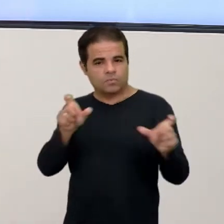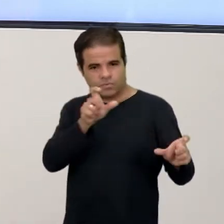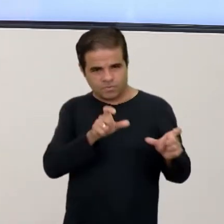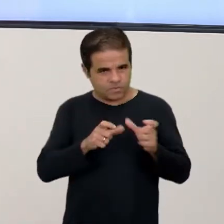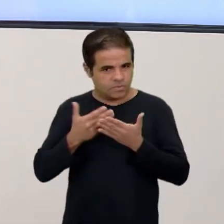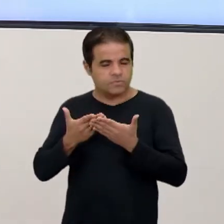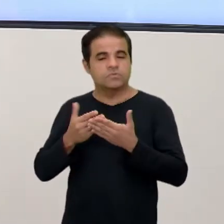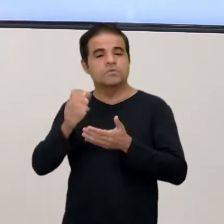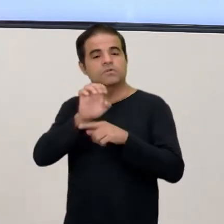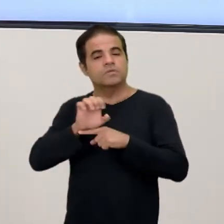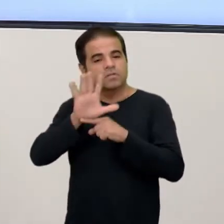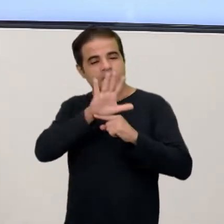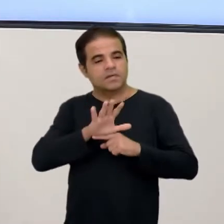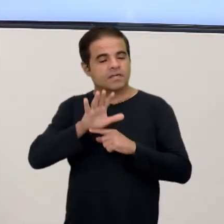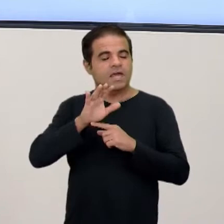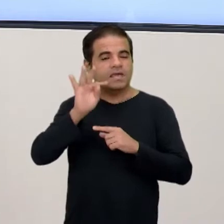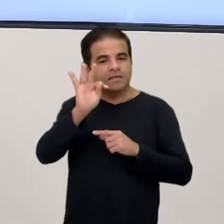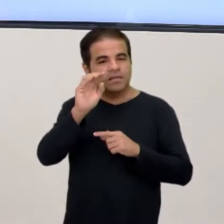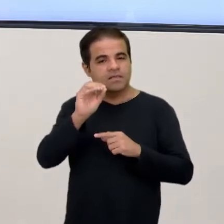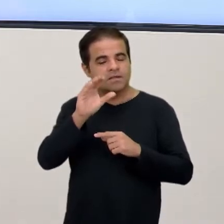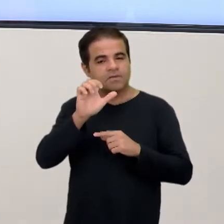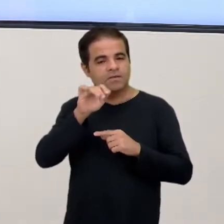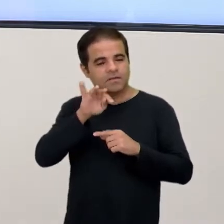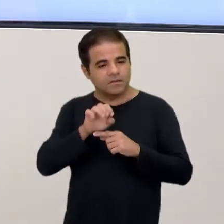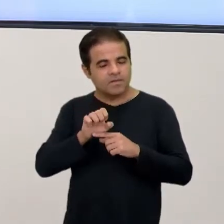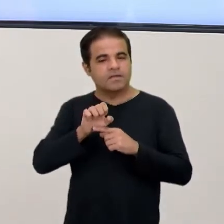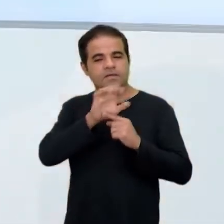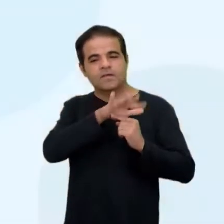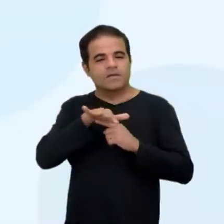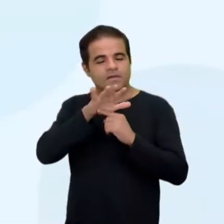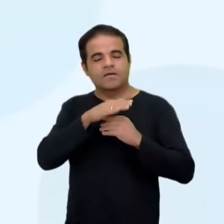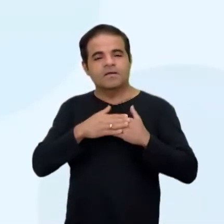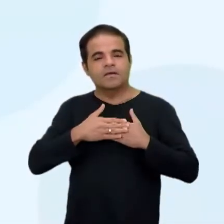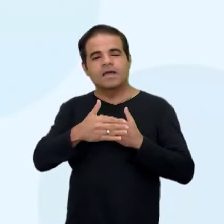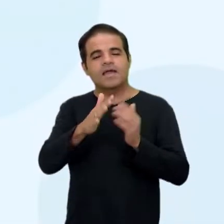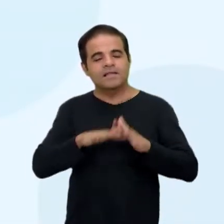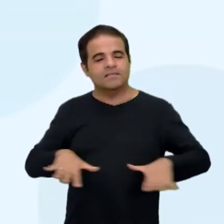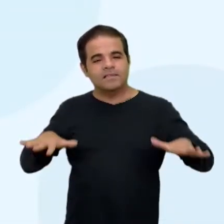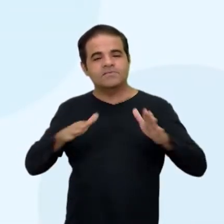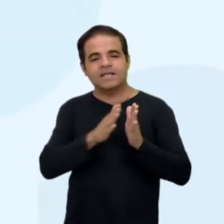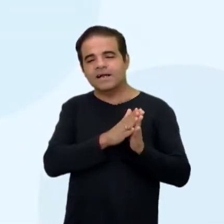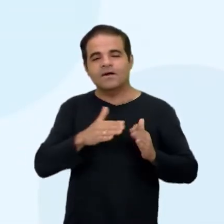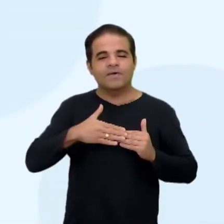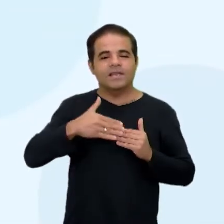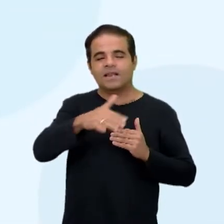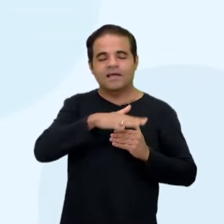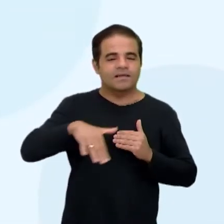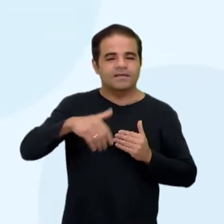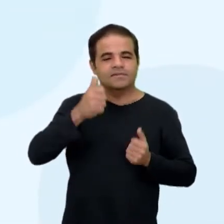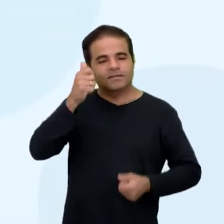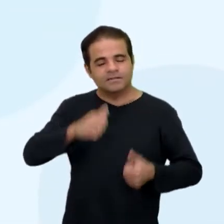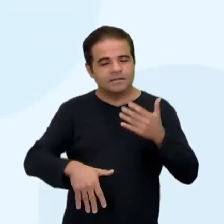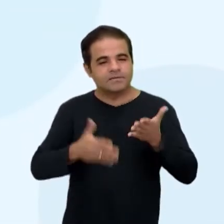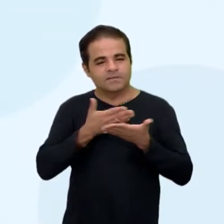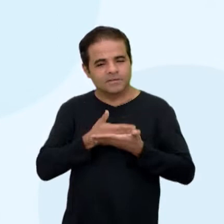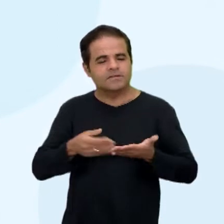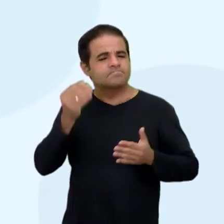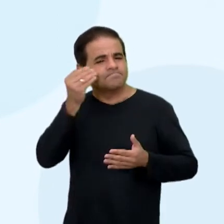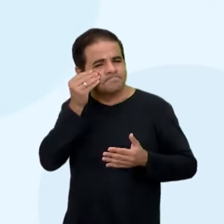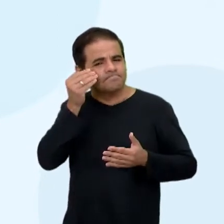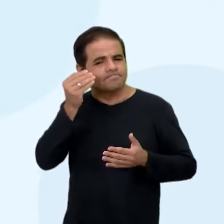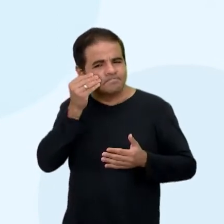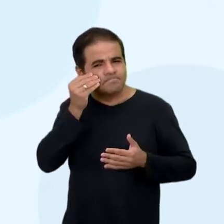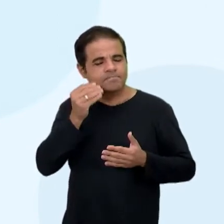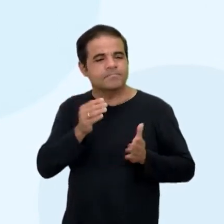do Tocantins fizeram o deles, tá bom? Por fim, depois que vocês coletaram, fizeram um experimento,